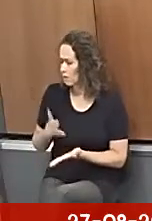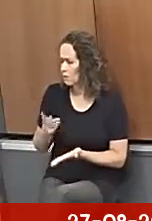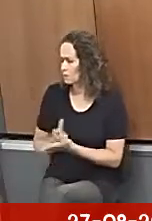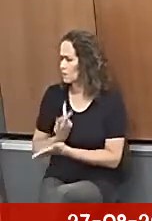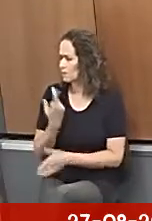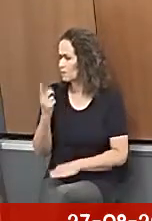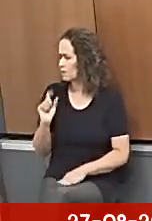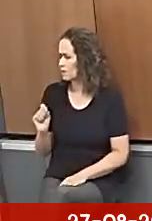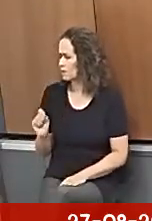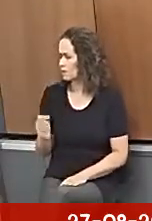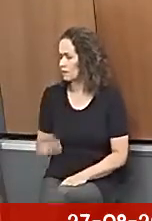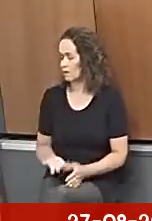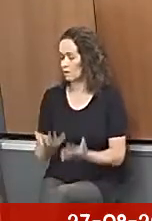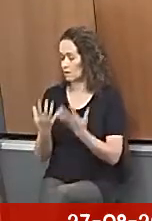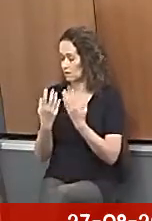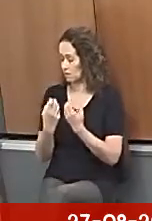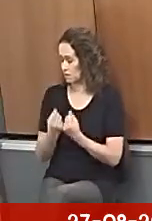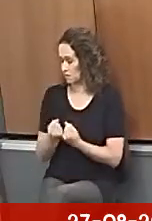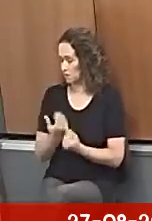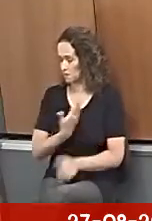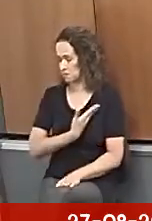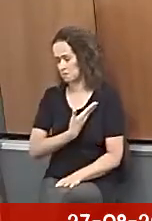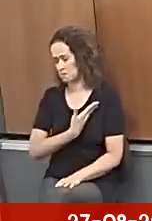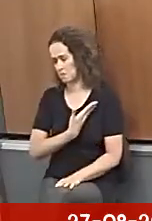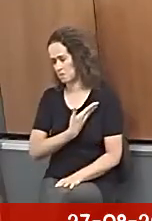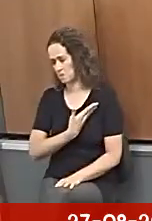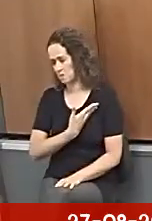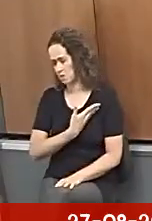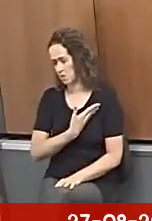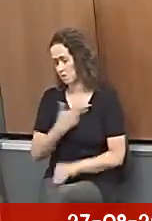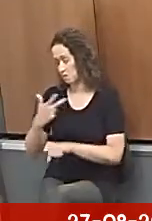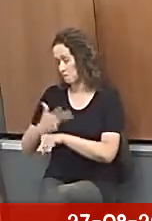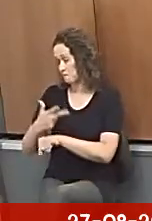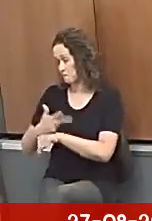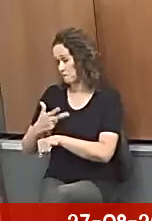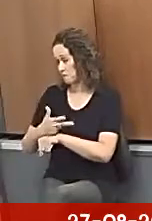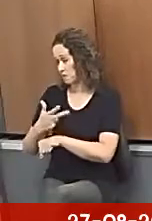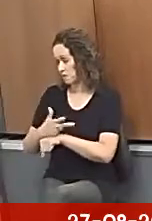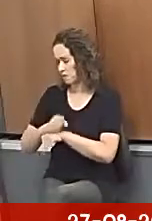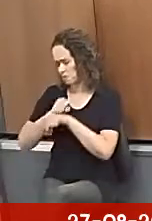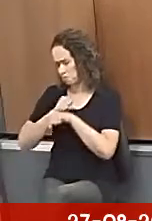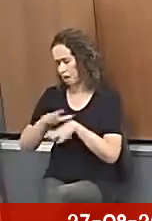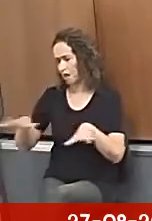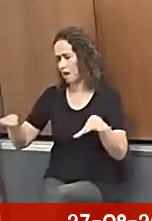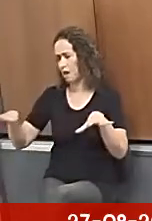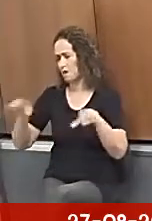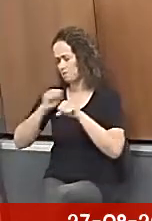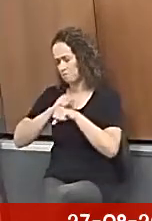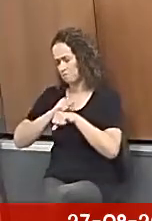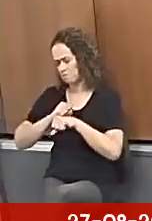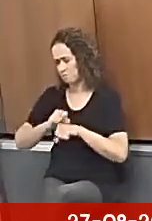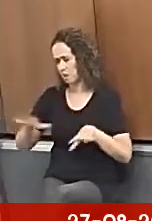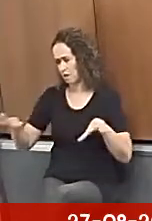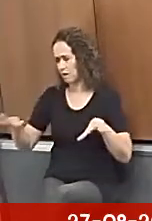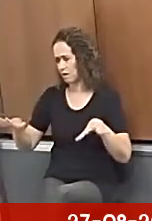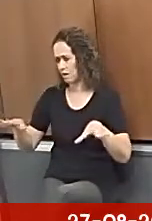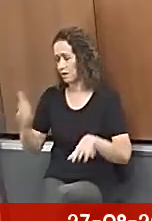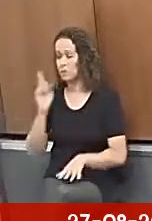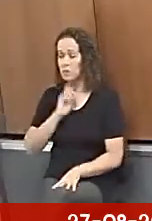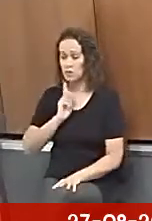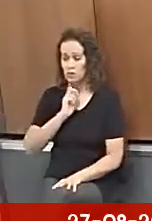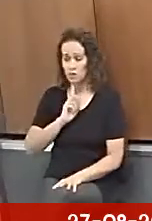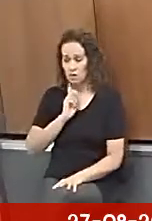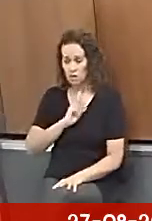eu recebo de um grande amigo o vídeo que viralizou se espalhou não só por minas gerais